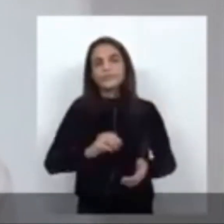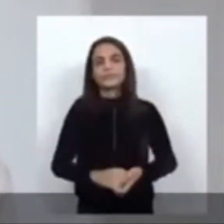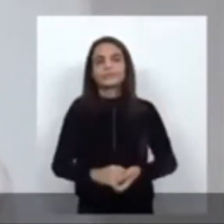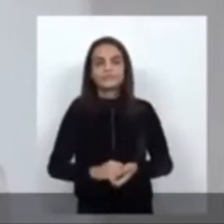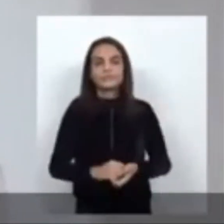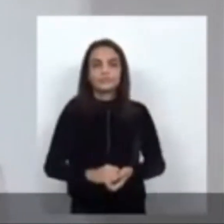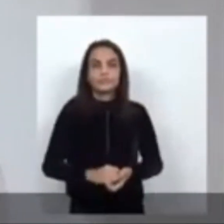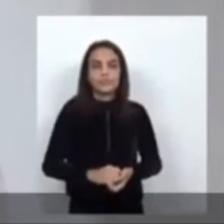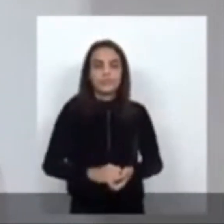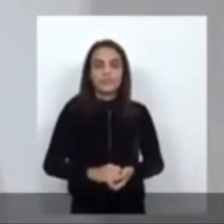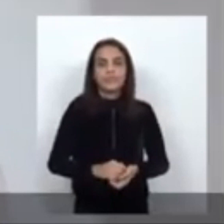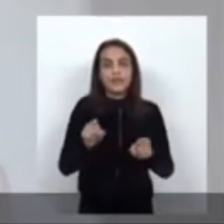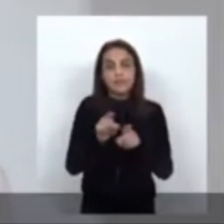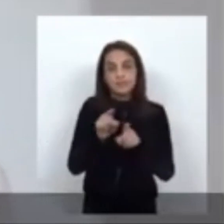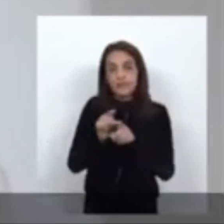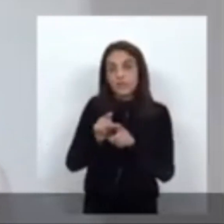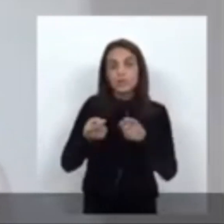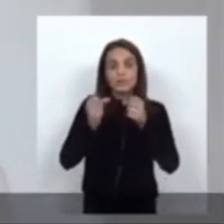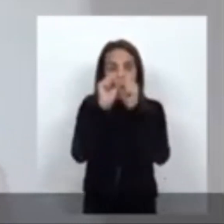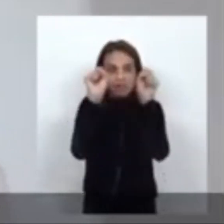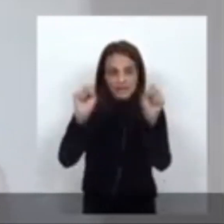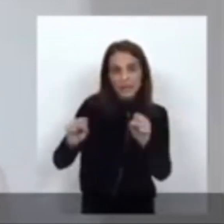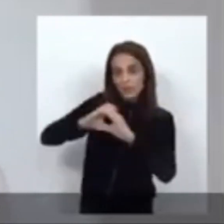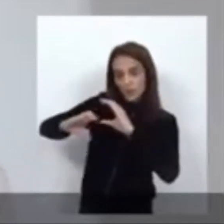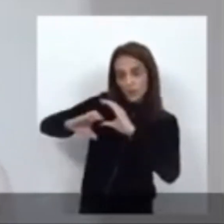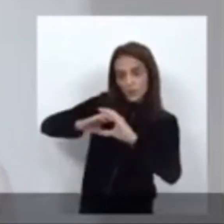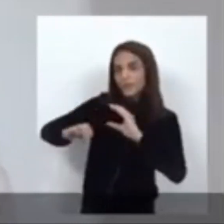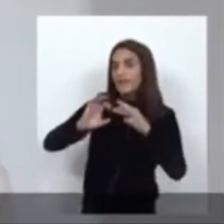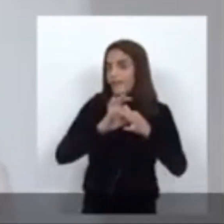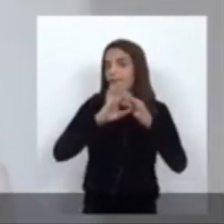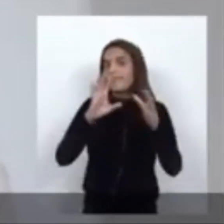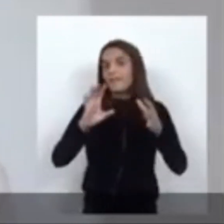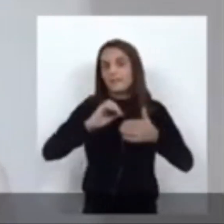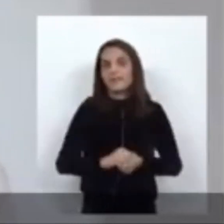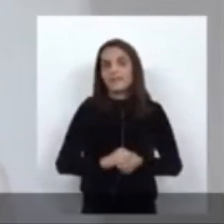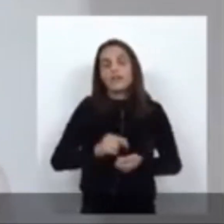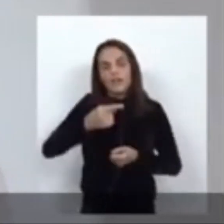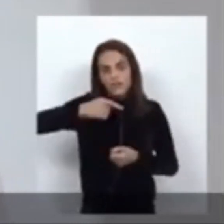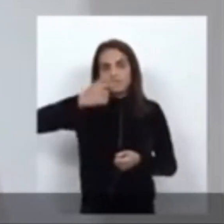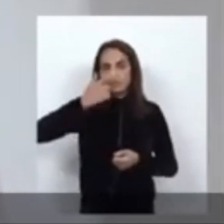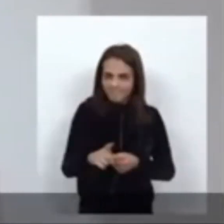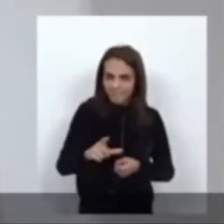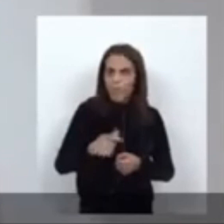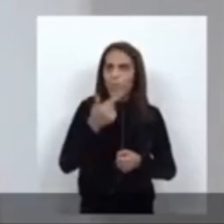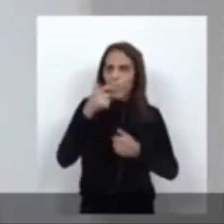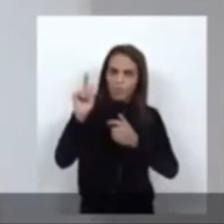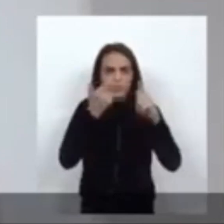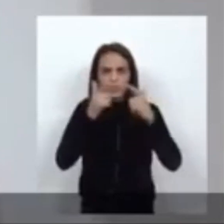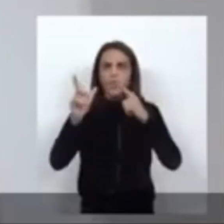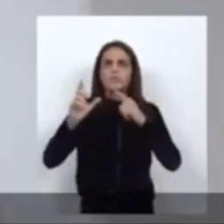nossos canais de comunicação estão abertos, então a gente vai intensificar aí os canais de comunicação para que a gente possa,